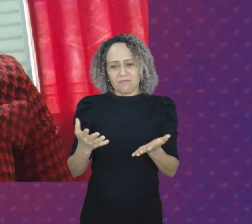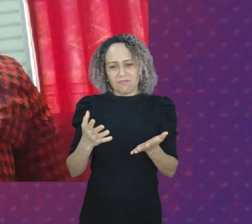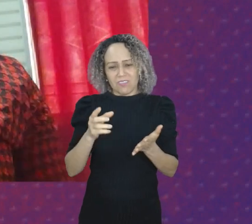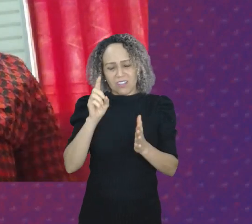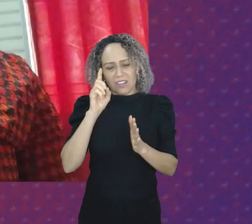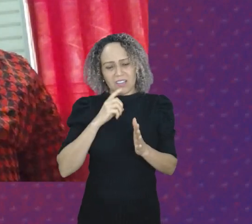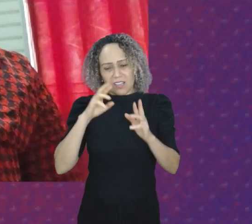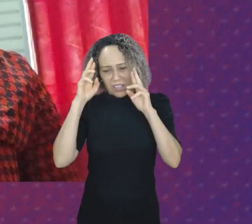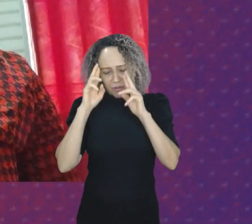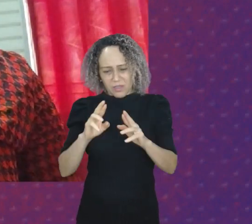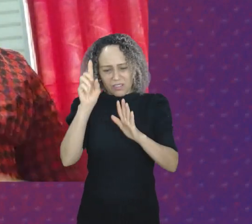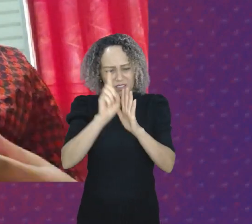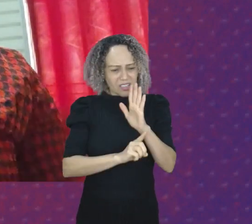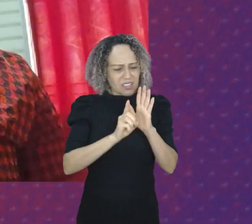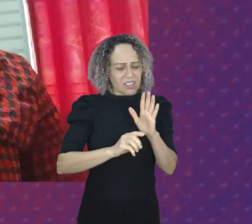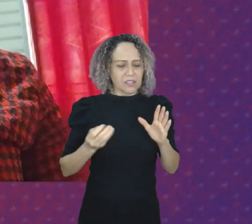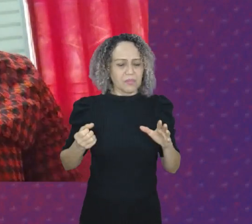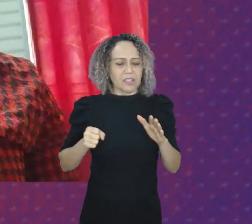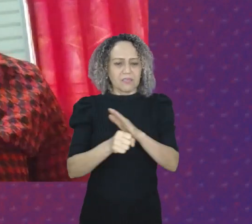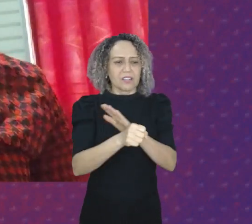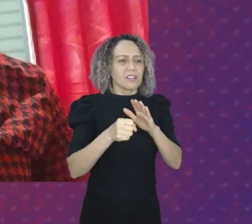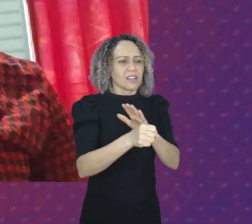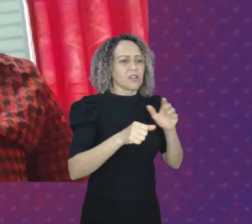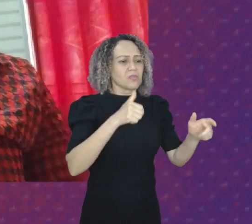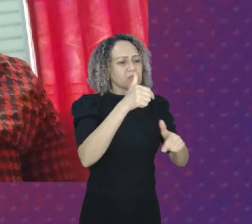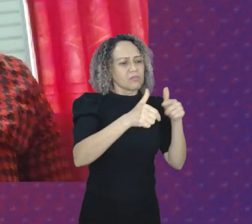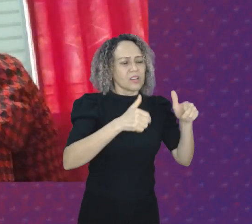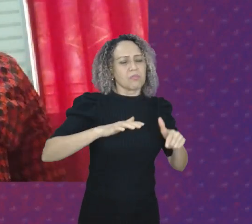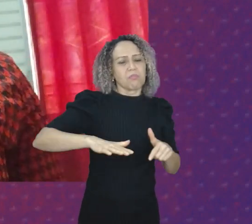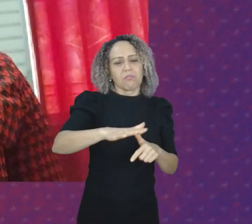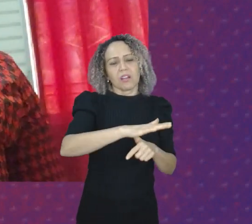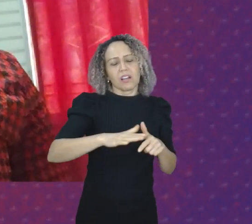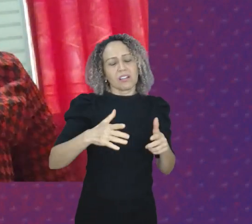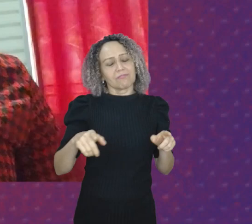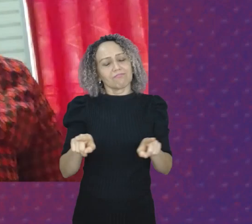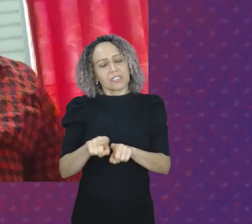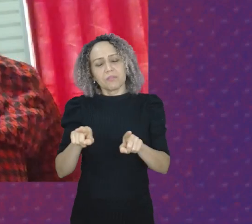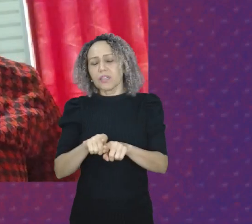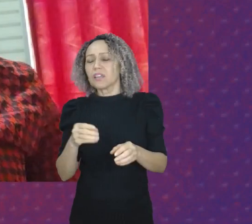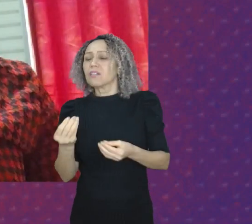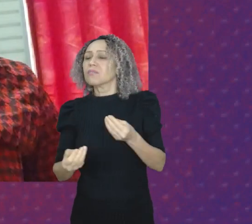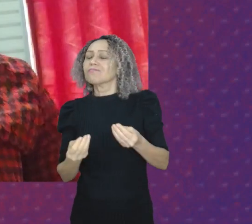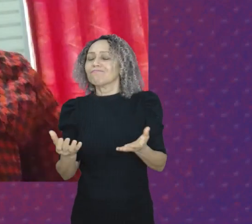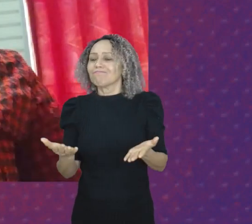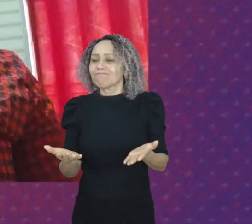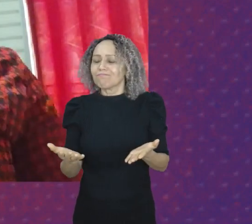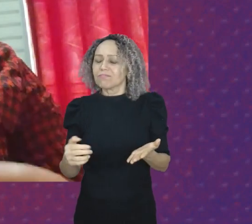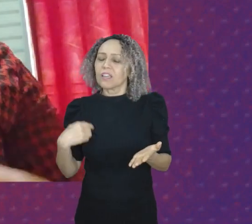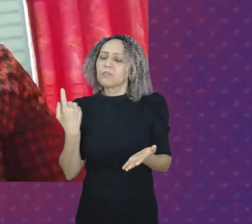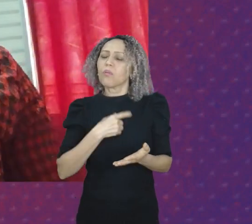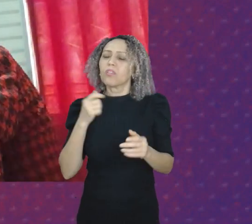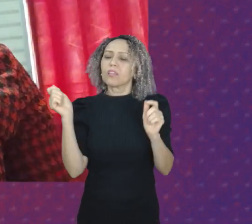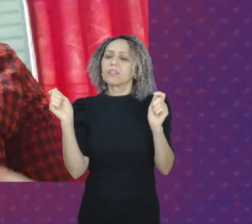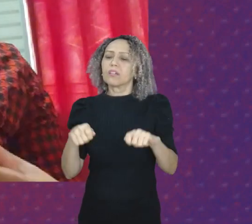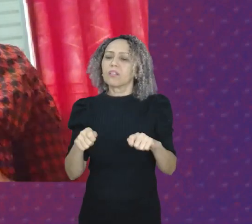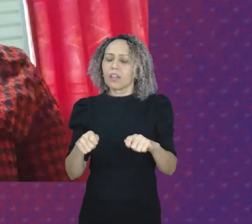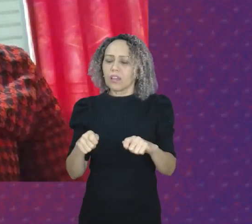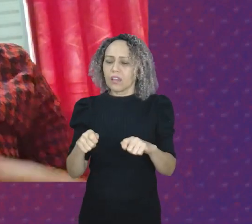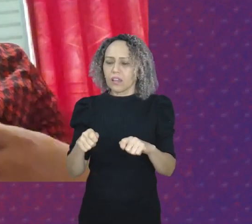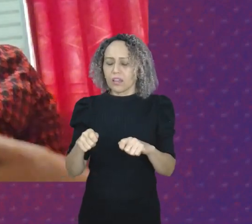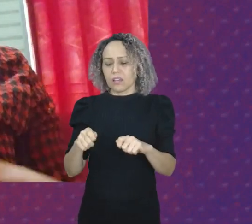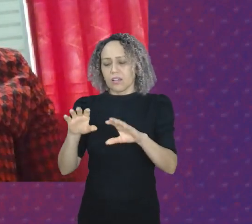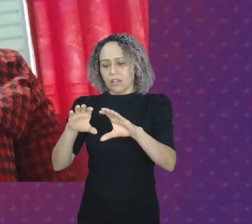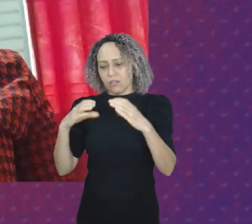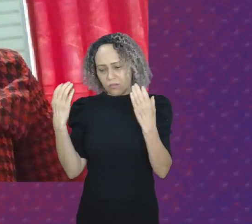profissional, ações de inserção ao mercado de trabalho, para que a gente possa ter a população de